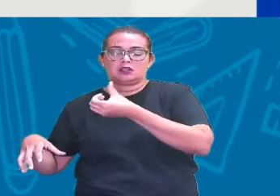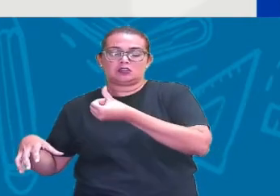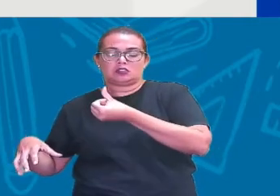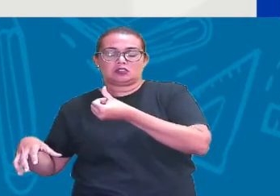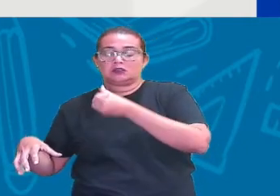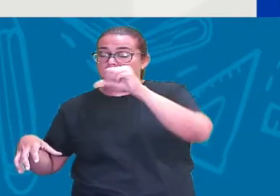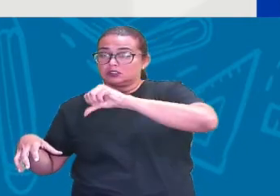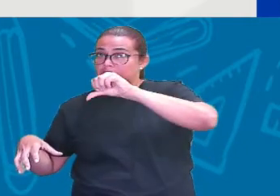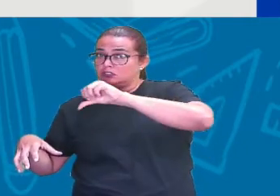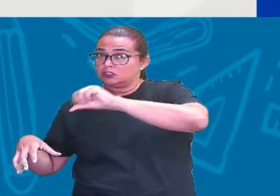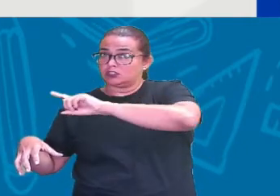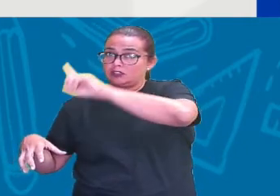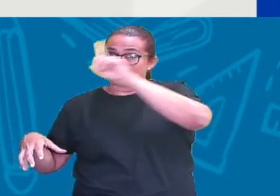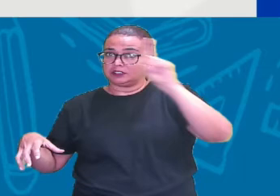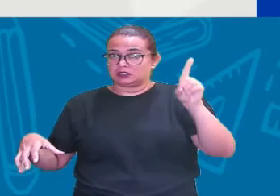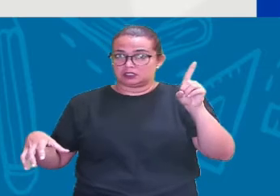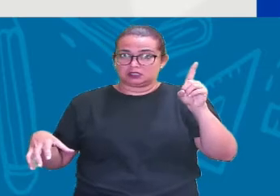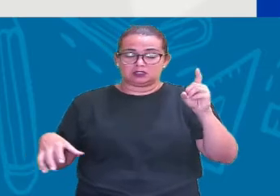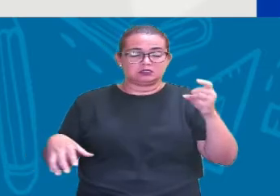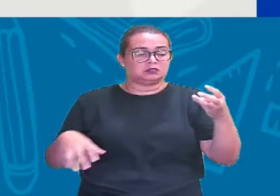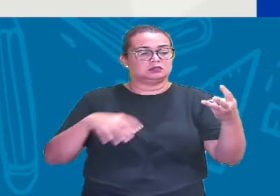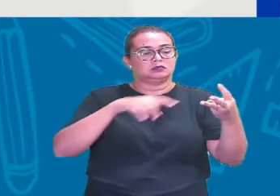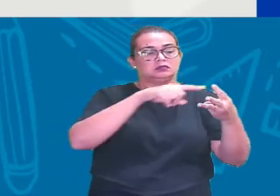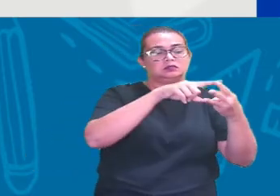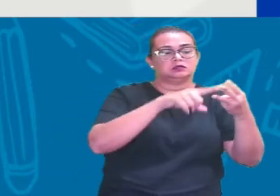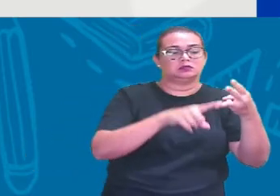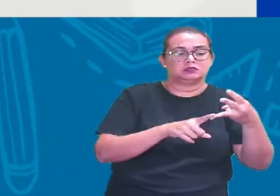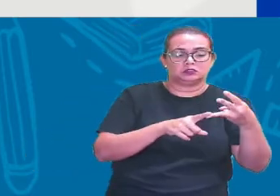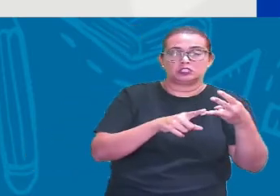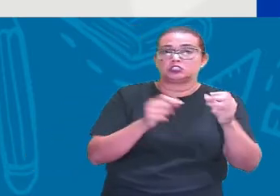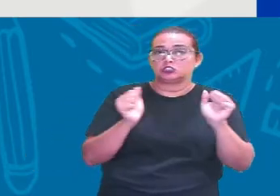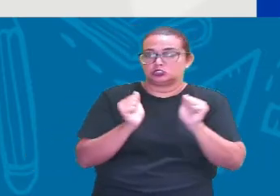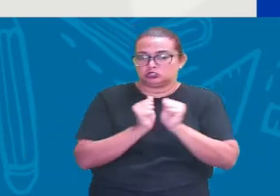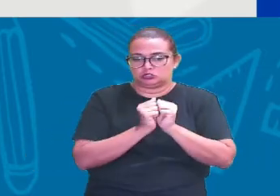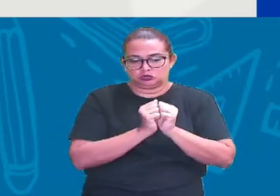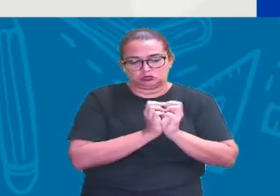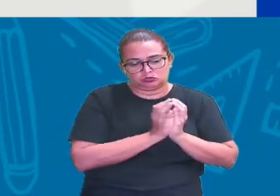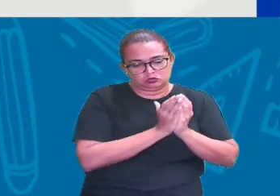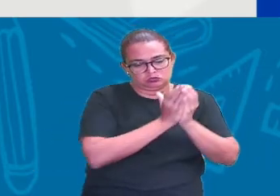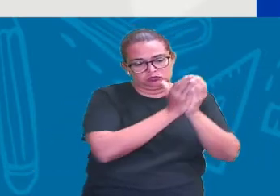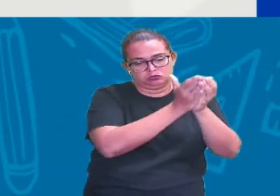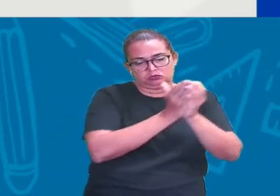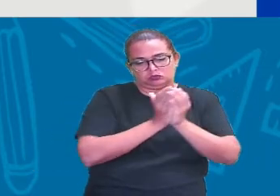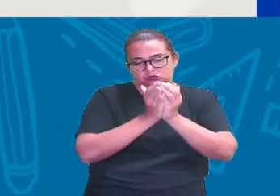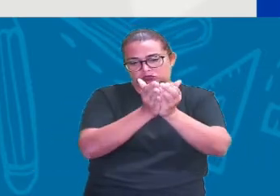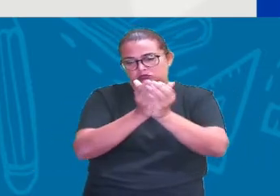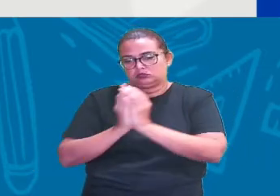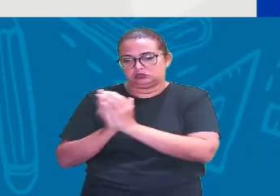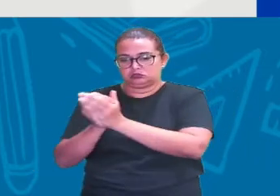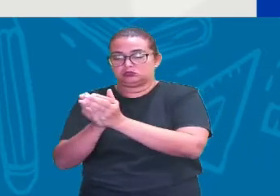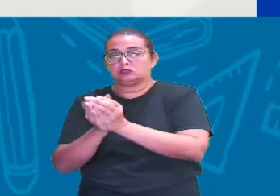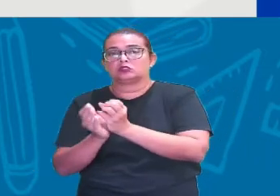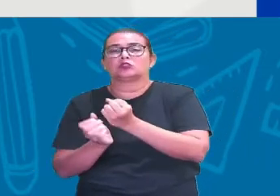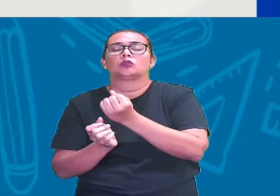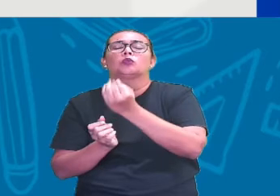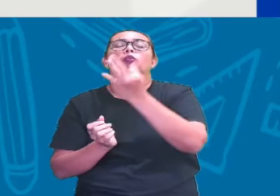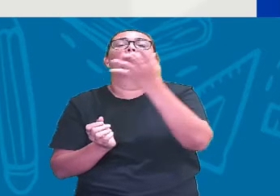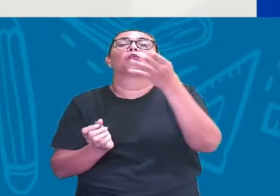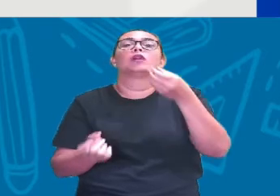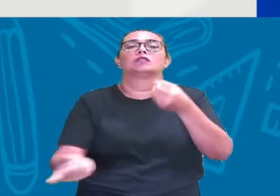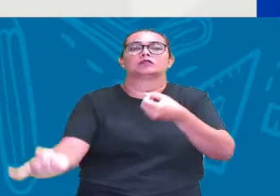esses navios, se esses navios partirem juntos, depois de quantos dias eles voltarão a